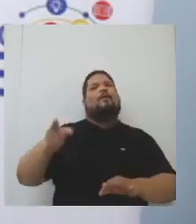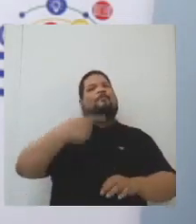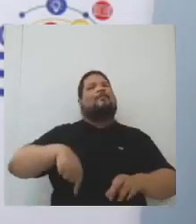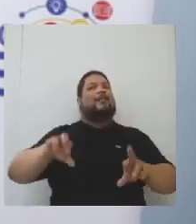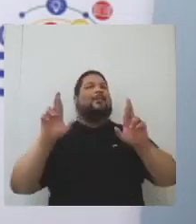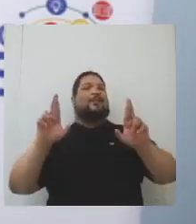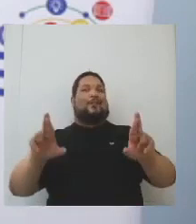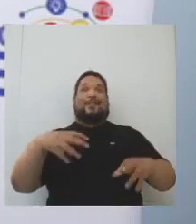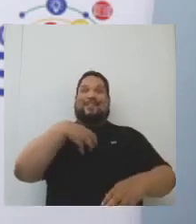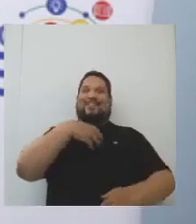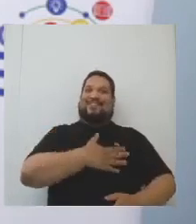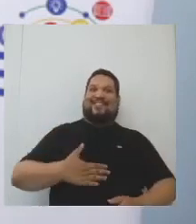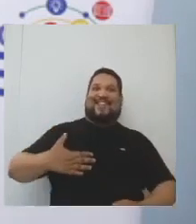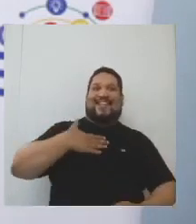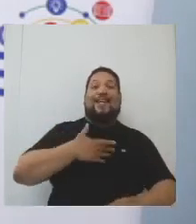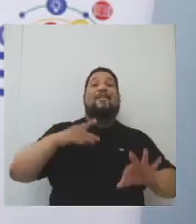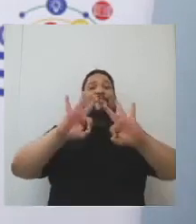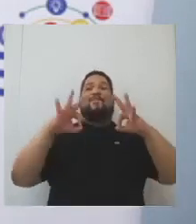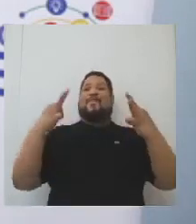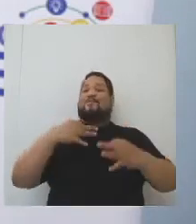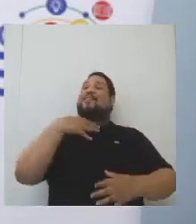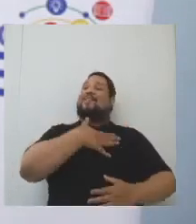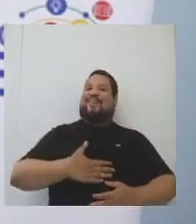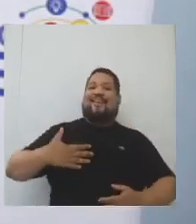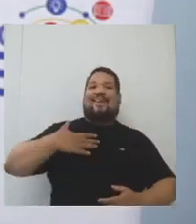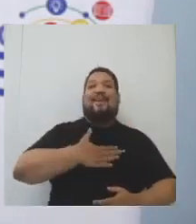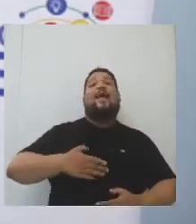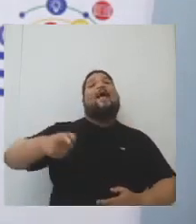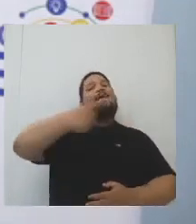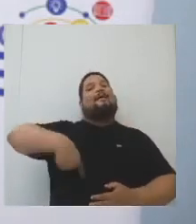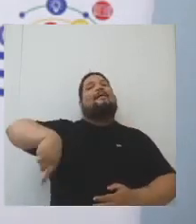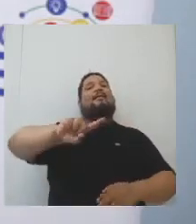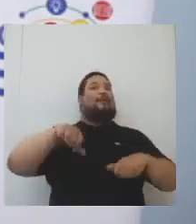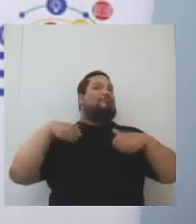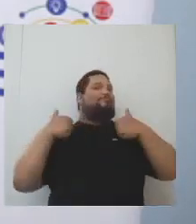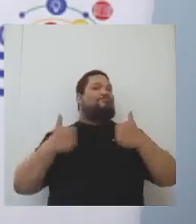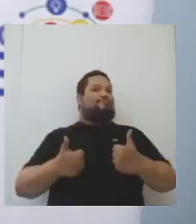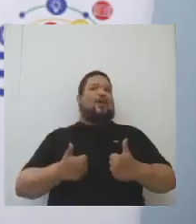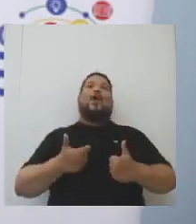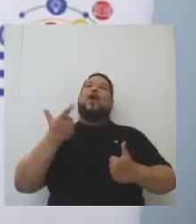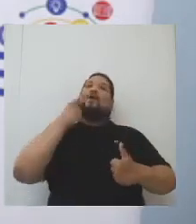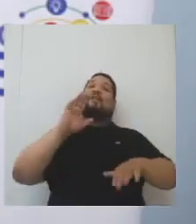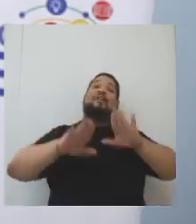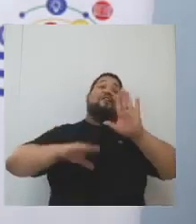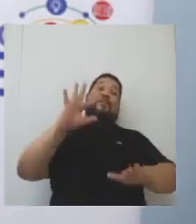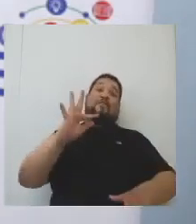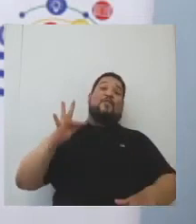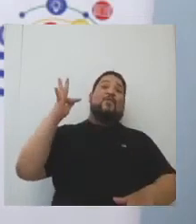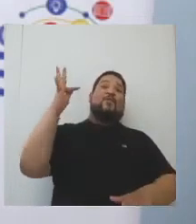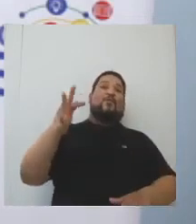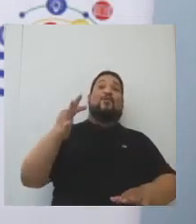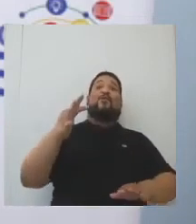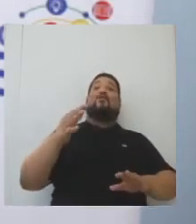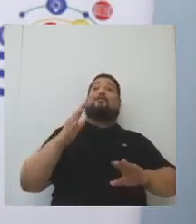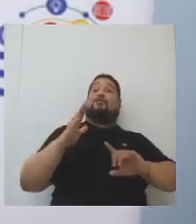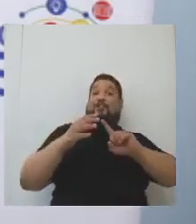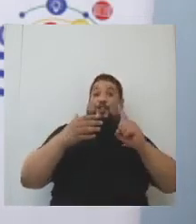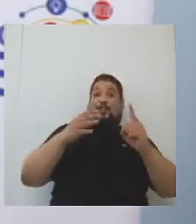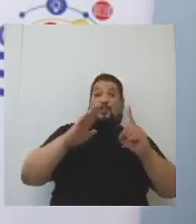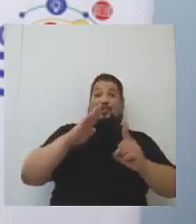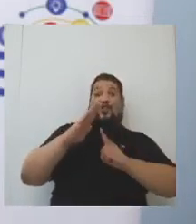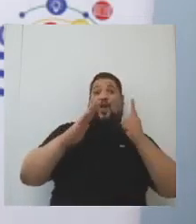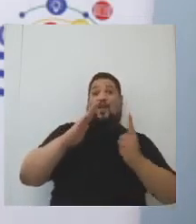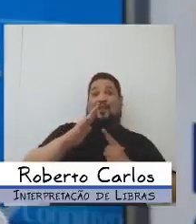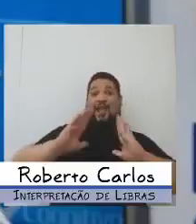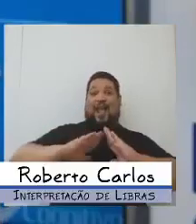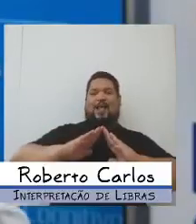você esteja bem, seus familiares também, e que nós todos possamos um dia sair desse isolamento e voltarmos